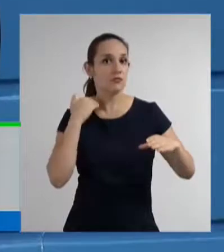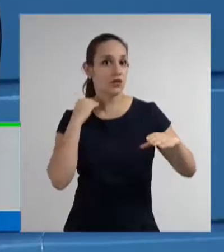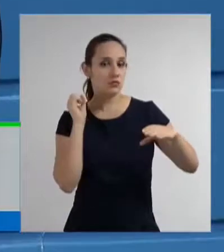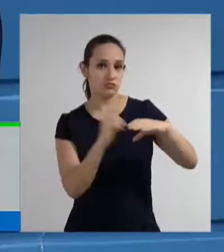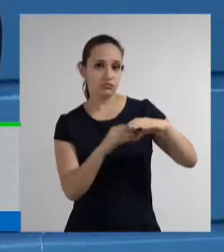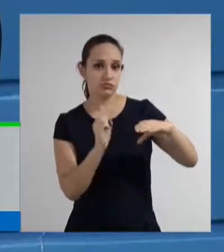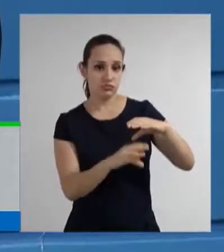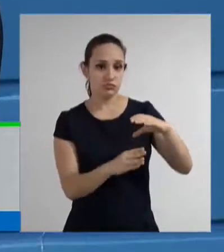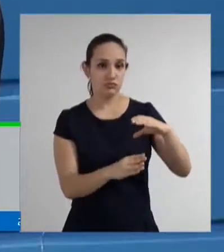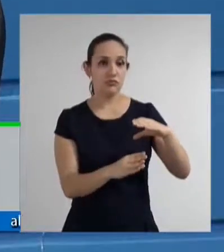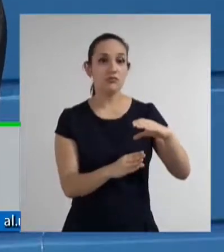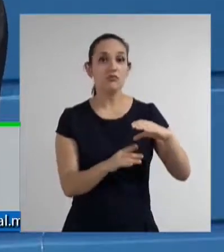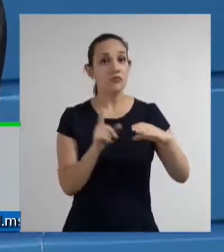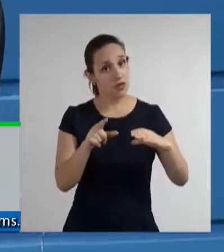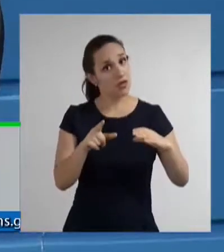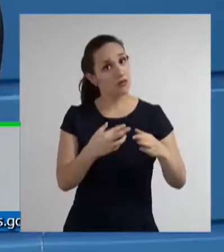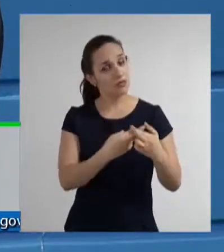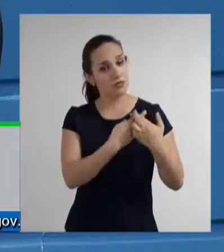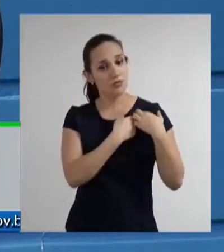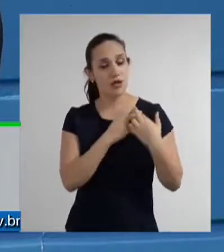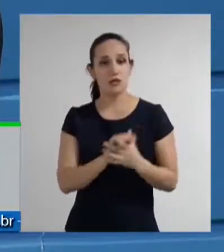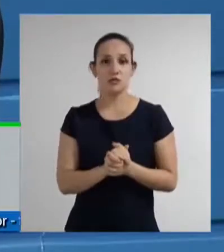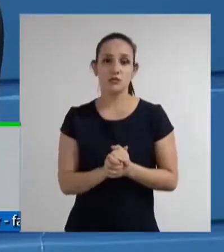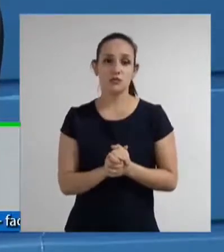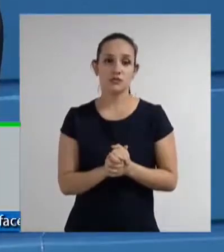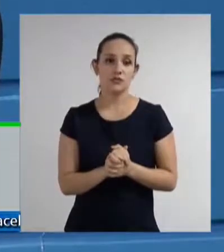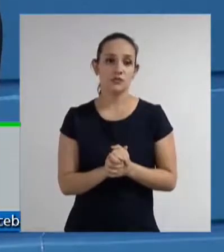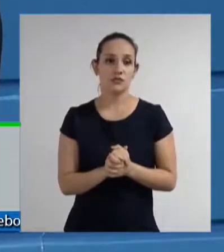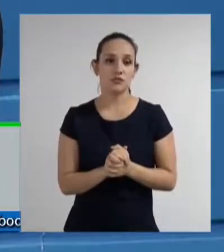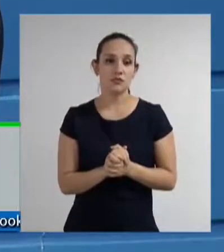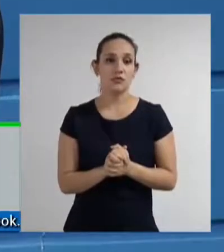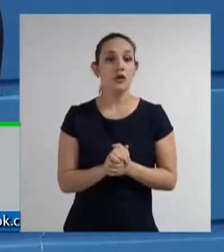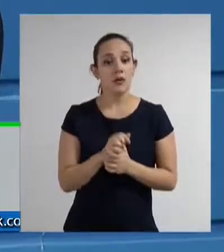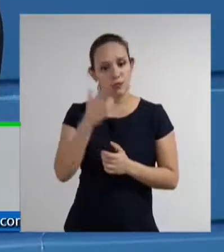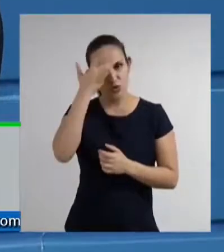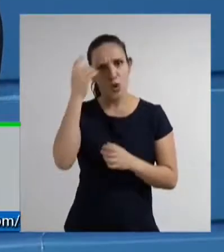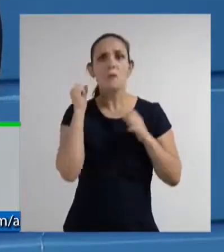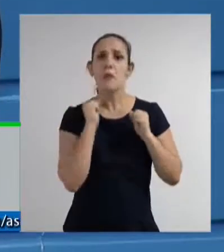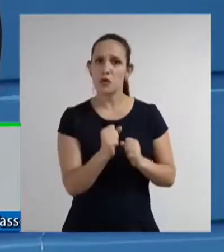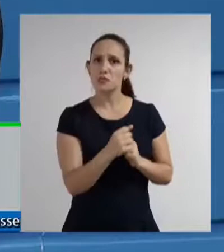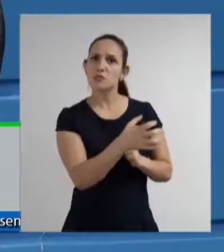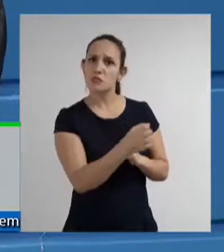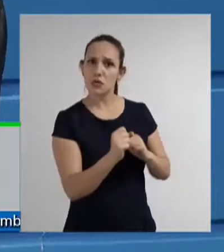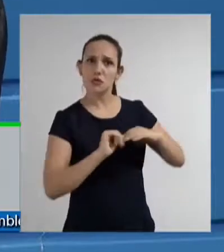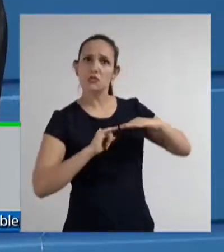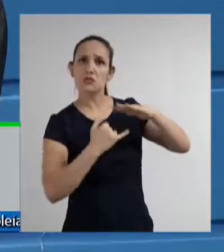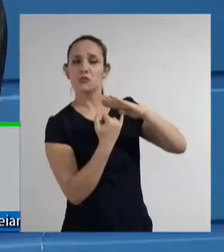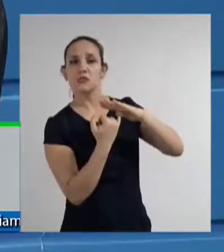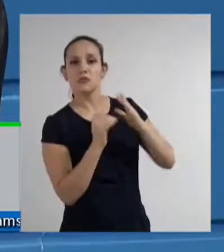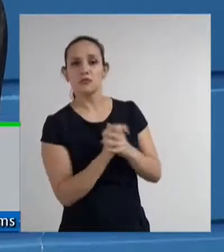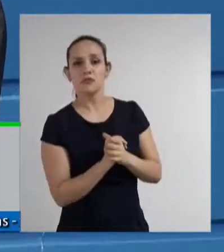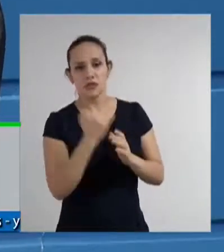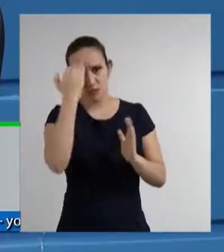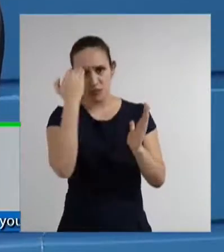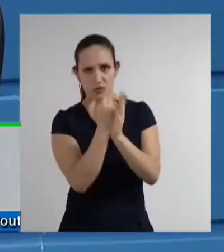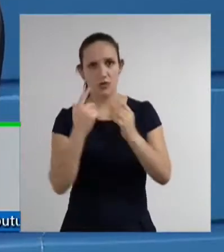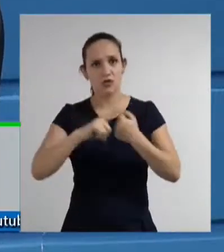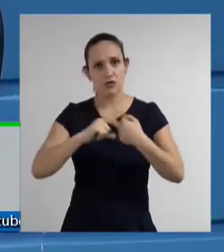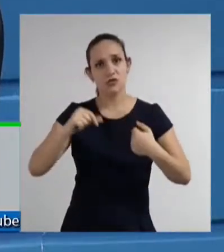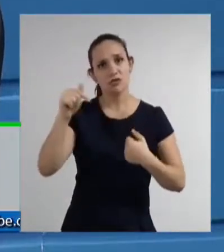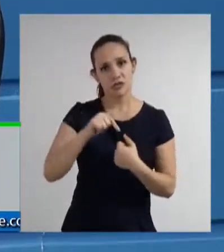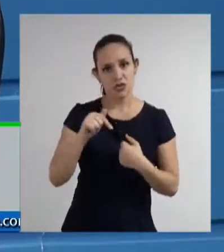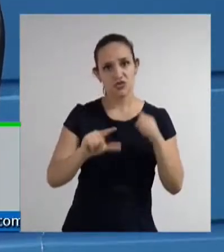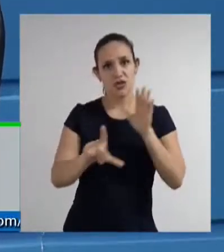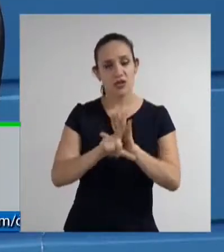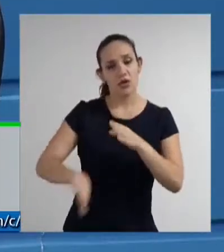da remuneração que lhe foi atribuído, será colocado à disposição do beneficiário pela instituição financeira, nos termos do artigo 7º da